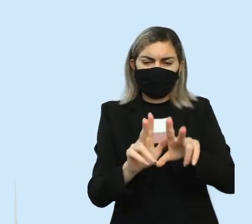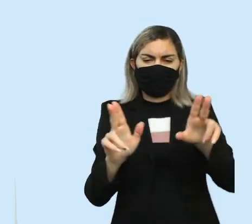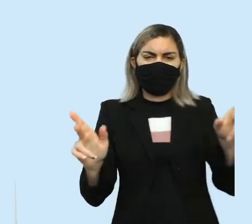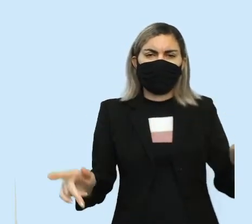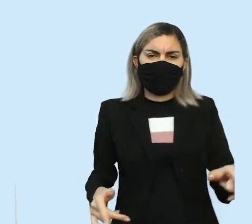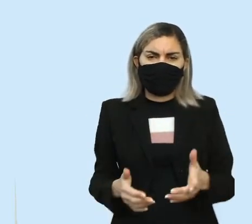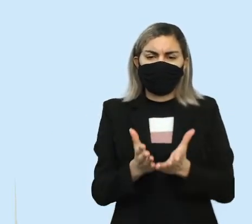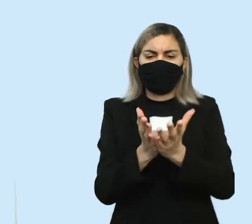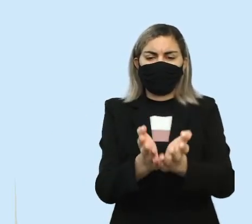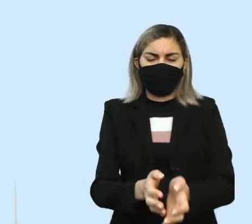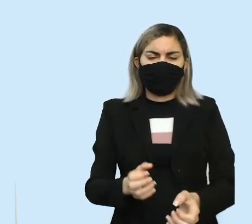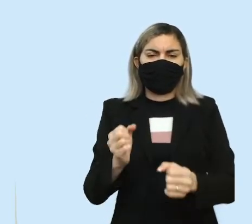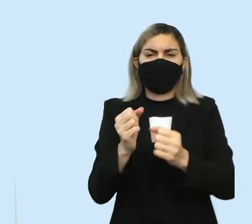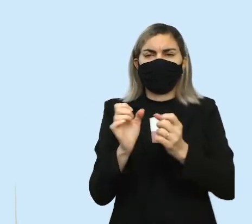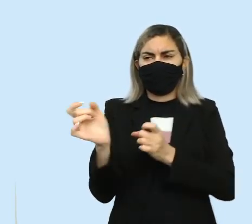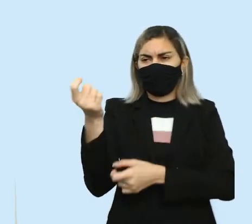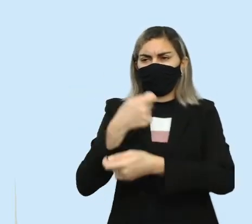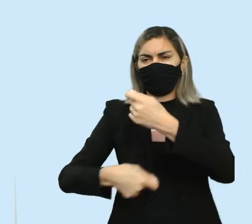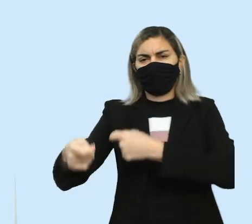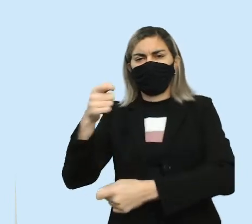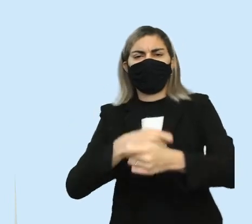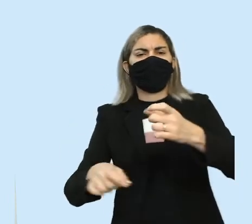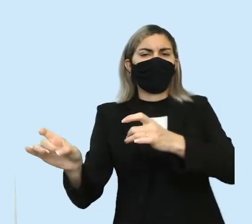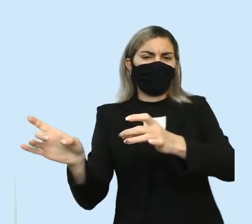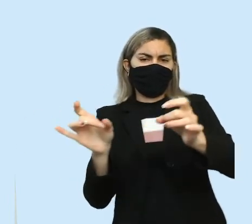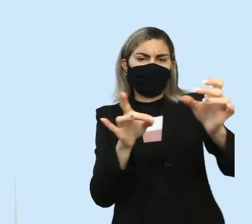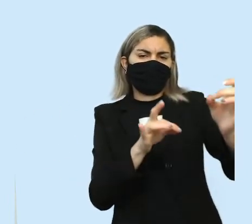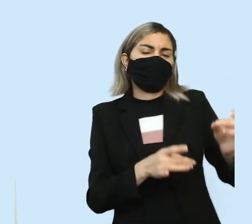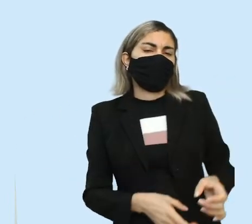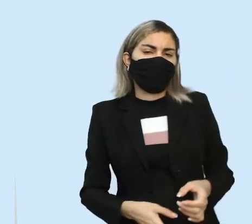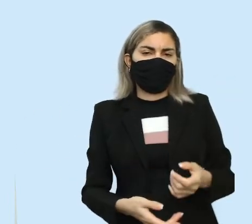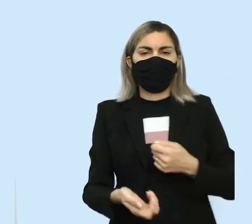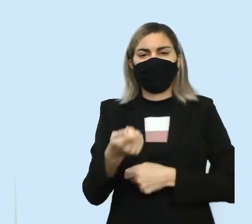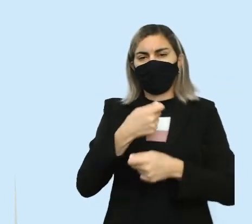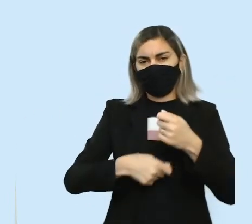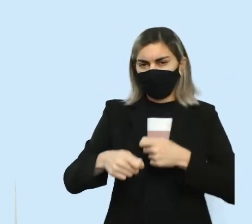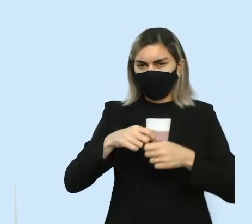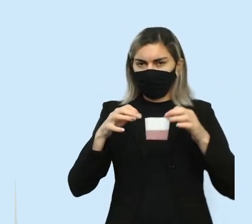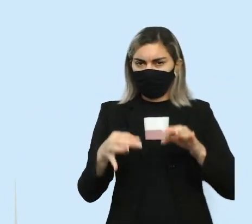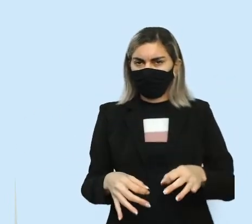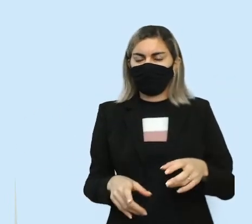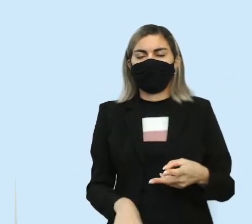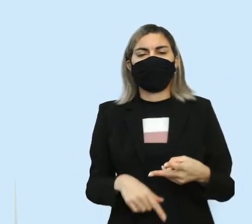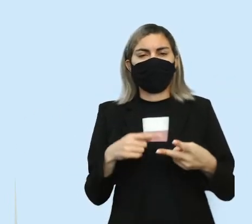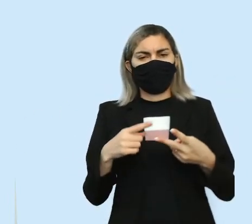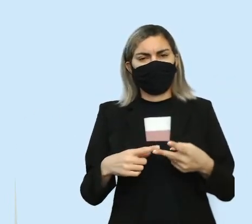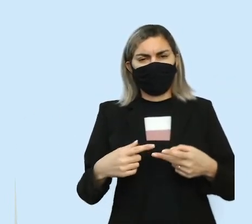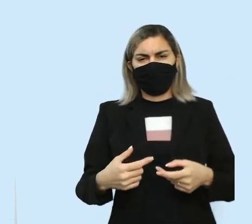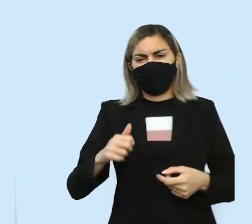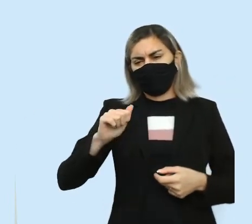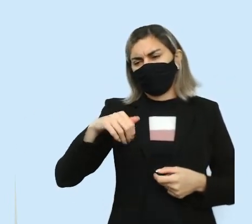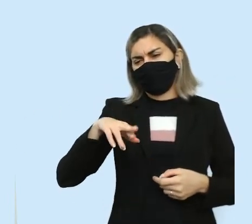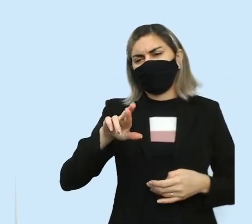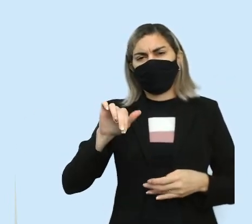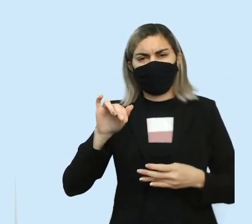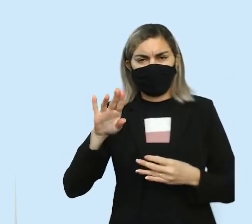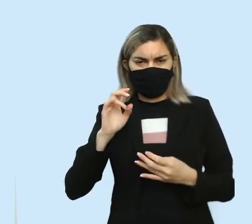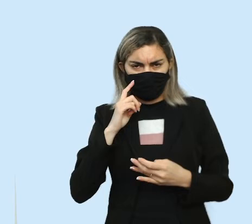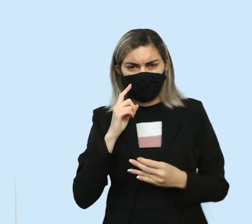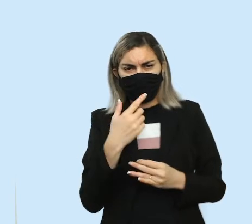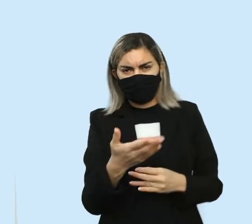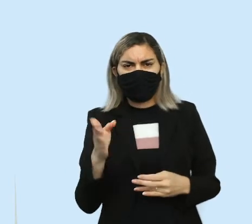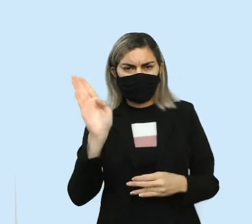barcos e, consequentemente, comercializarem pelo Mediterrâneo. Tá? Hammurabi, eu não tenho a menor dúvida que